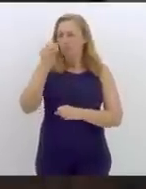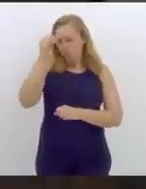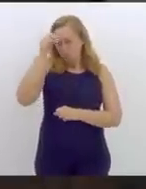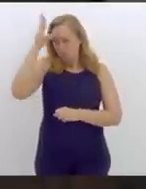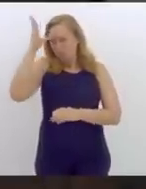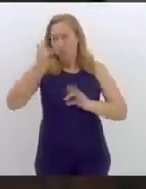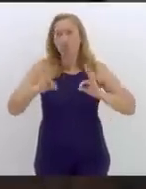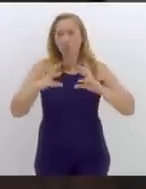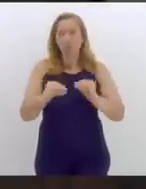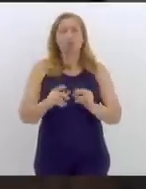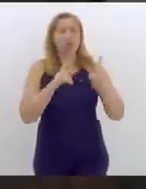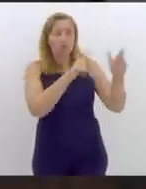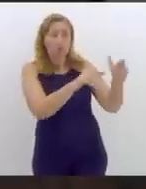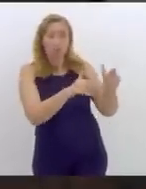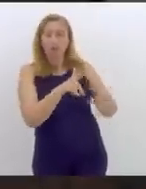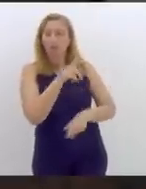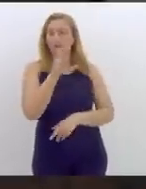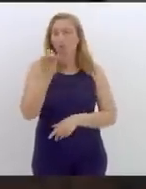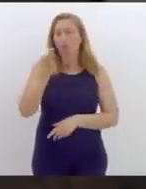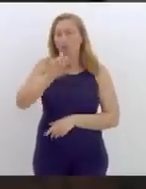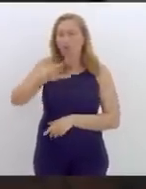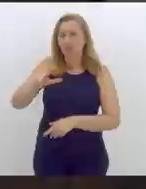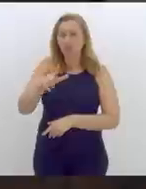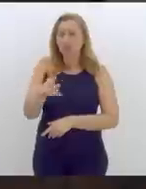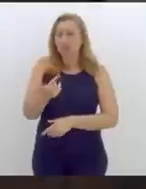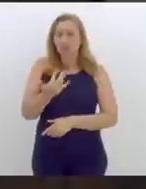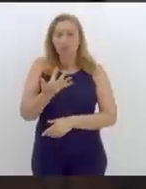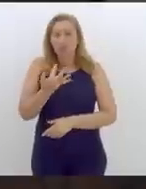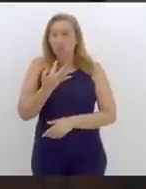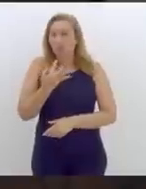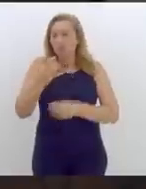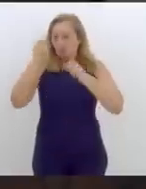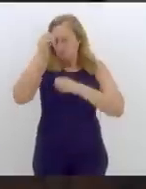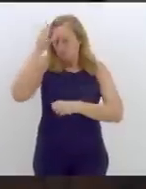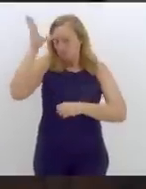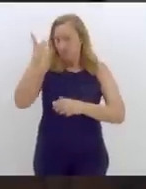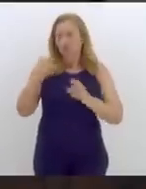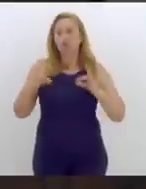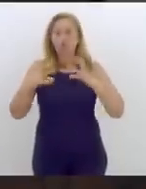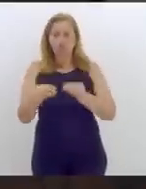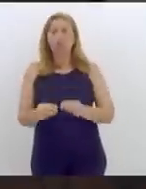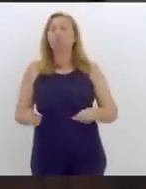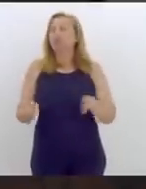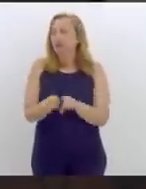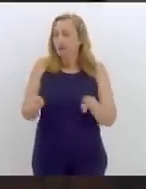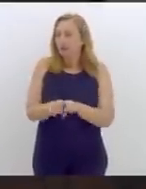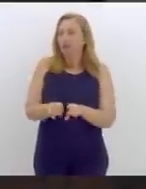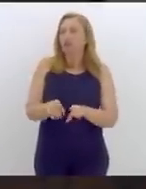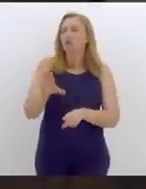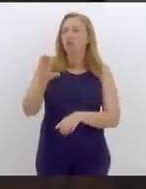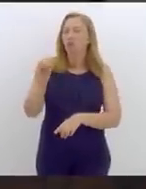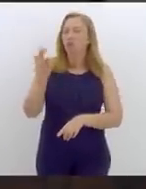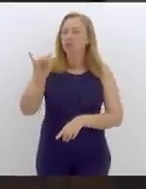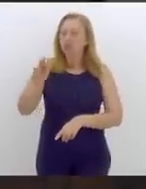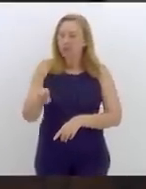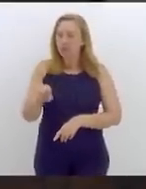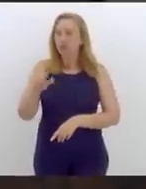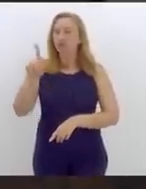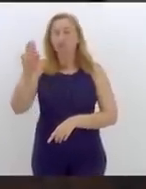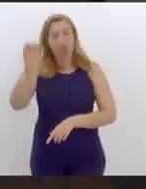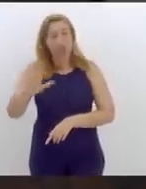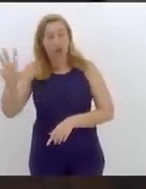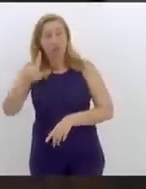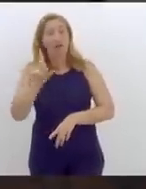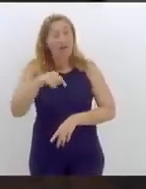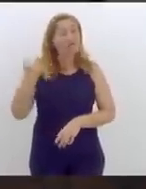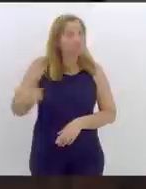eu não tenho conhecimento disso e ele não vai ter o conhecimento de tudo nem o comanda que vai ter o corpo técnico para que possa fazer isso então